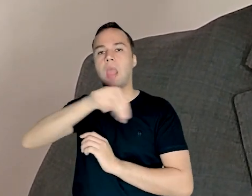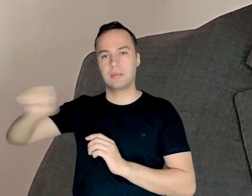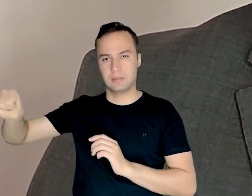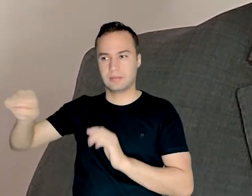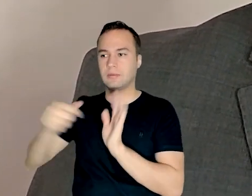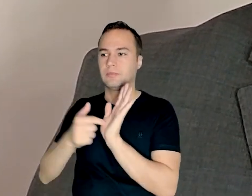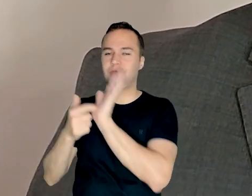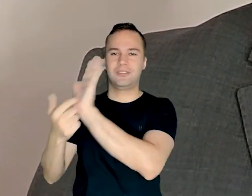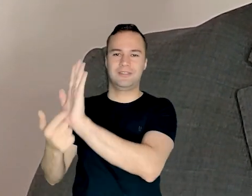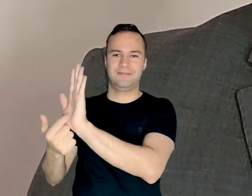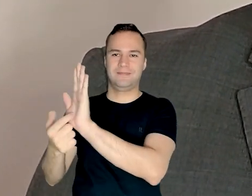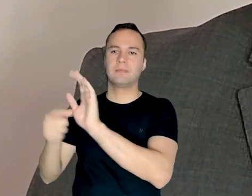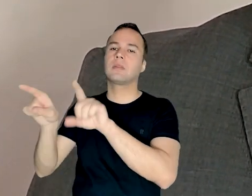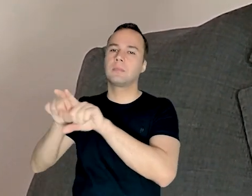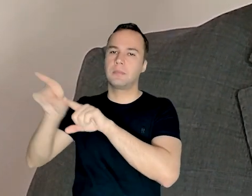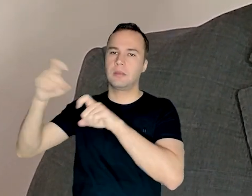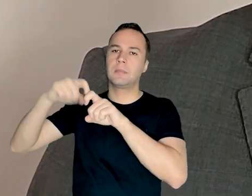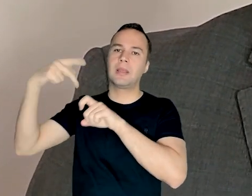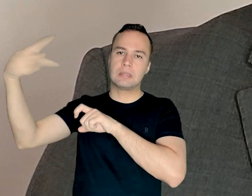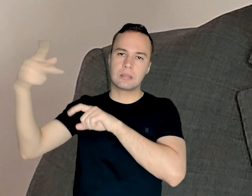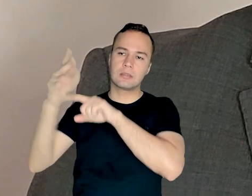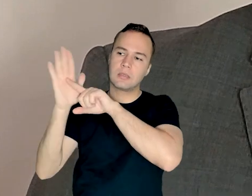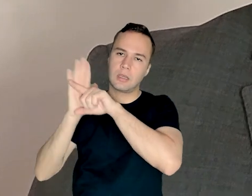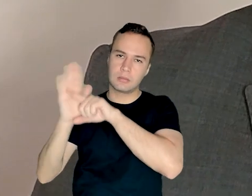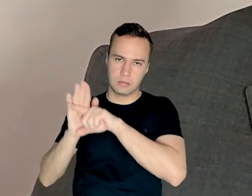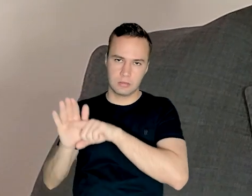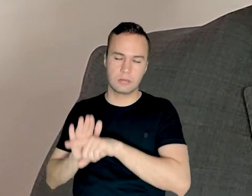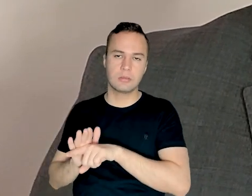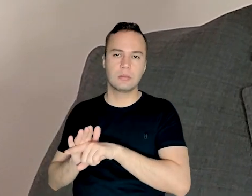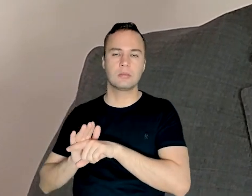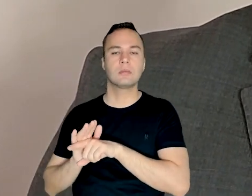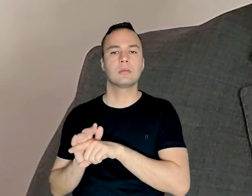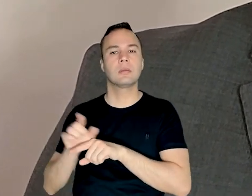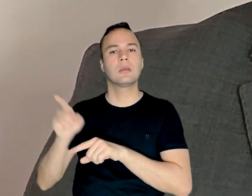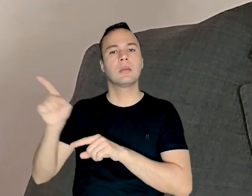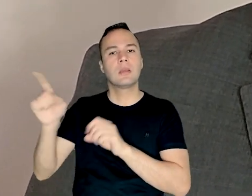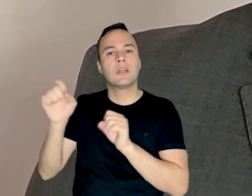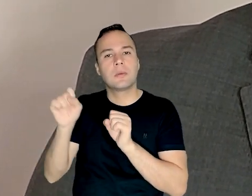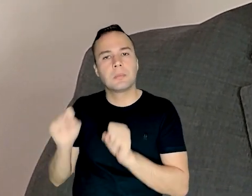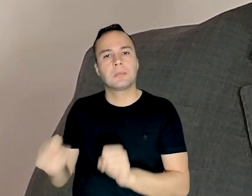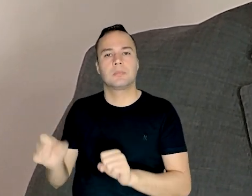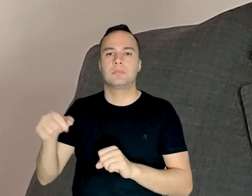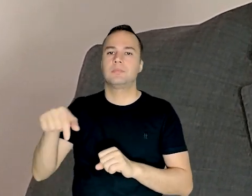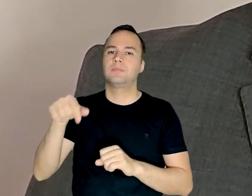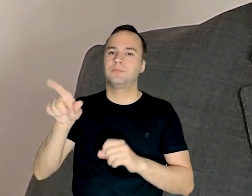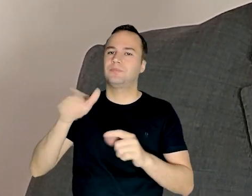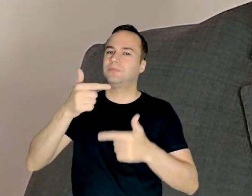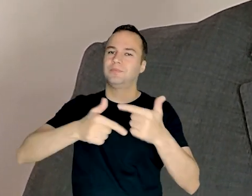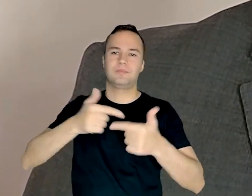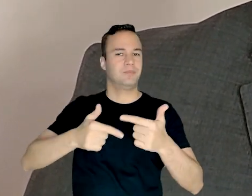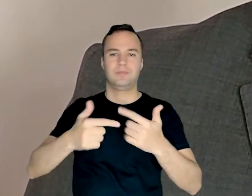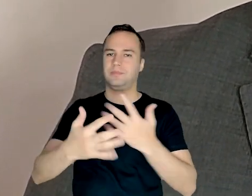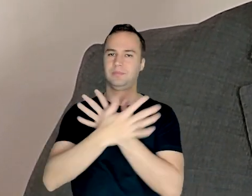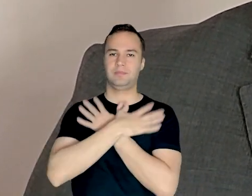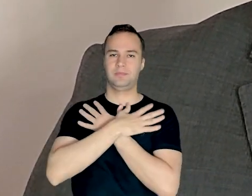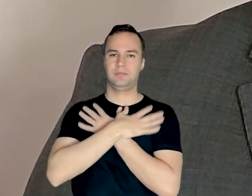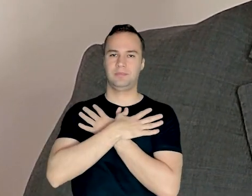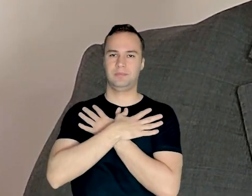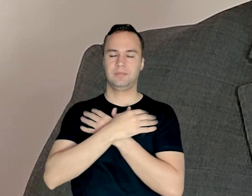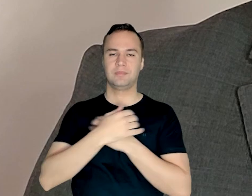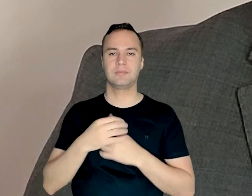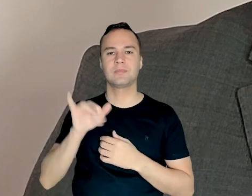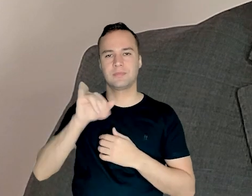INSS e se submeter a uma perícia, a fim de que possa se afastar pelo